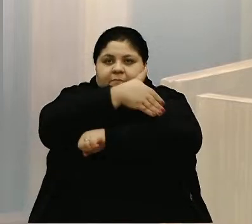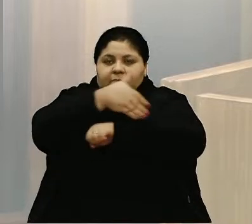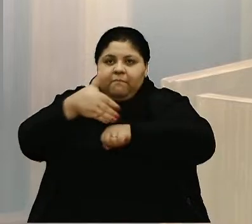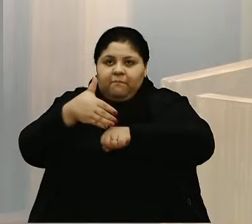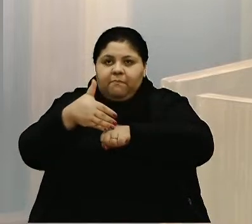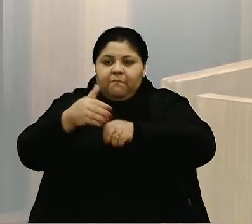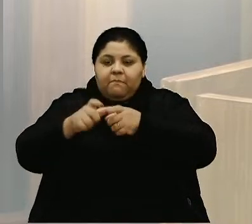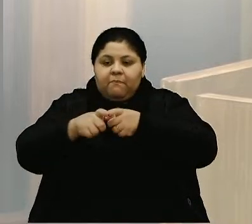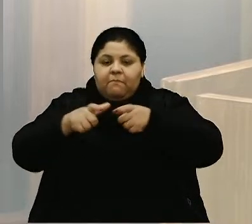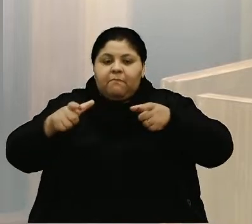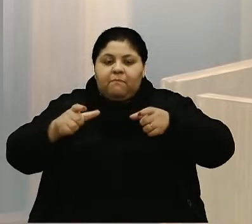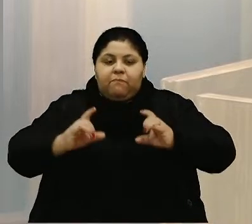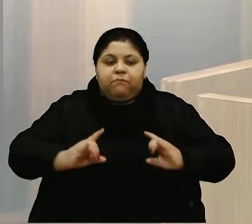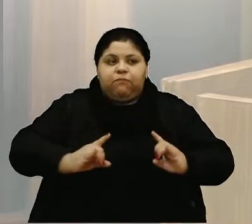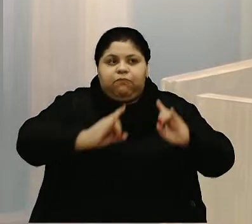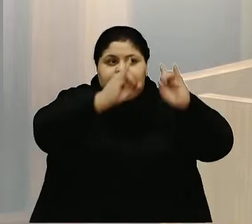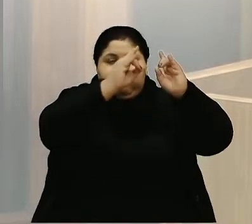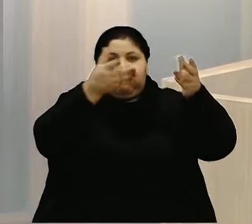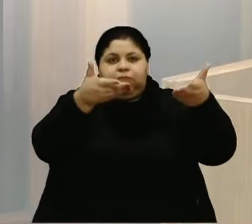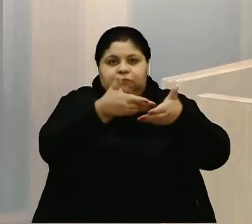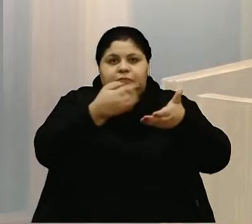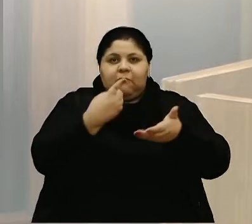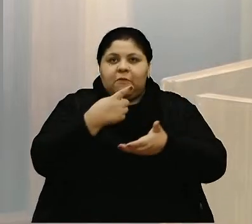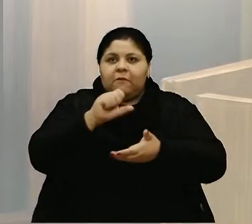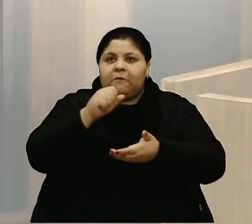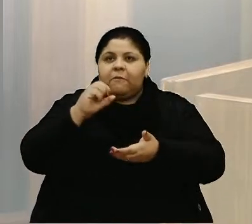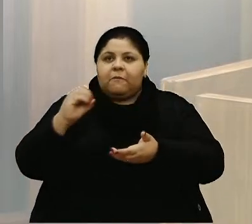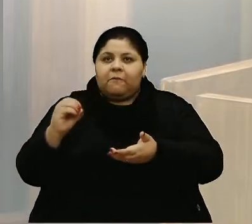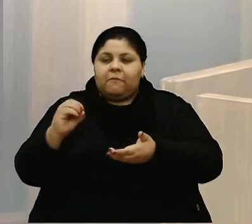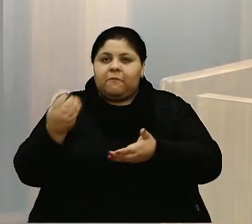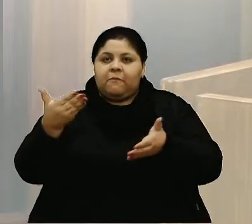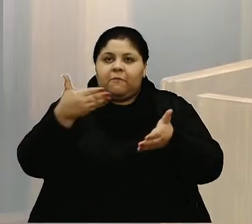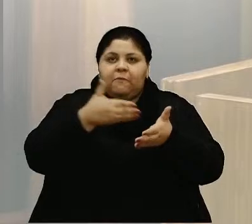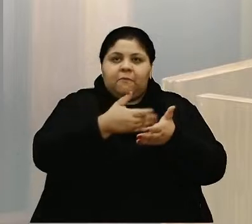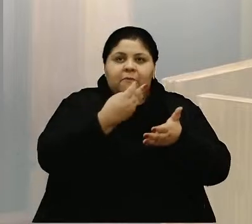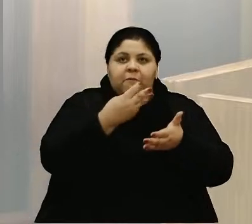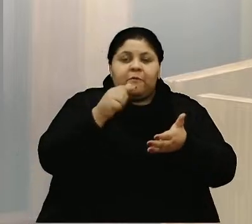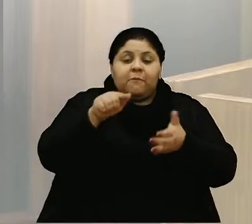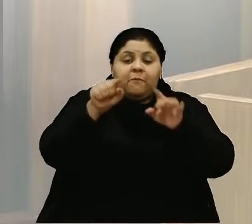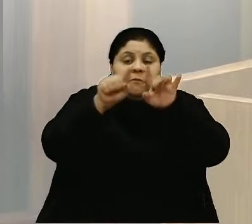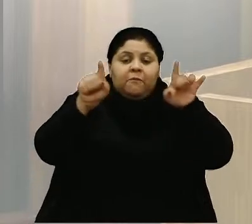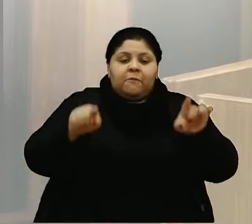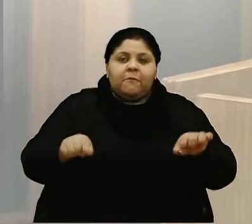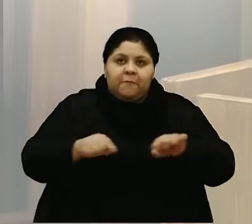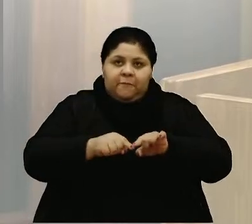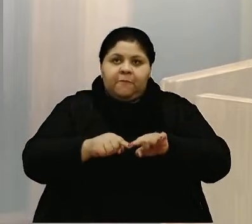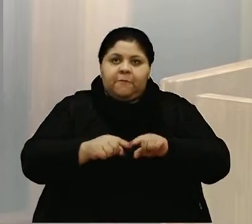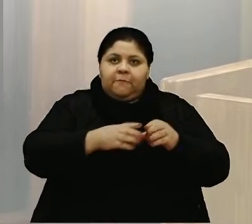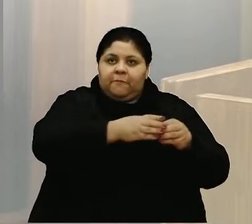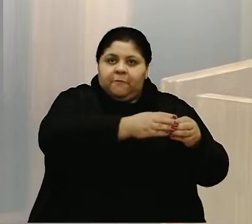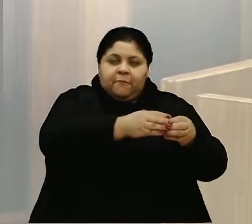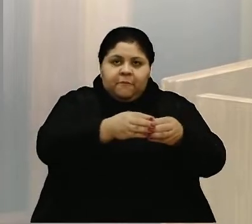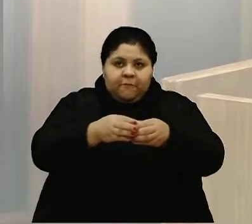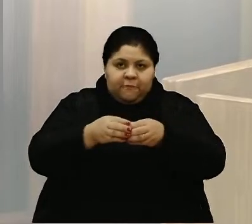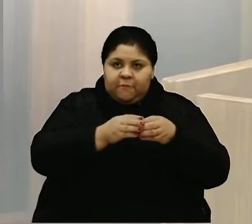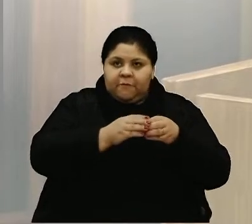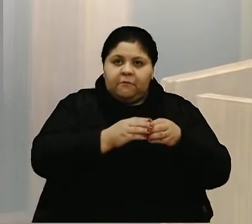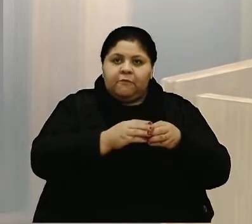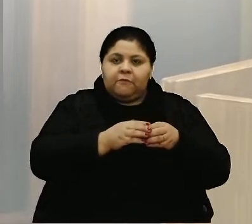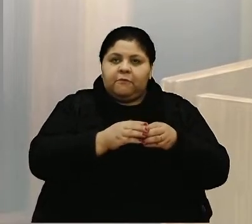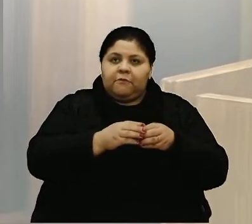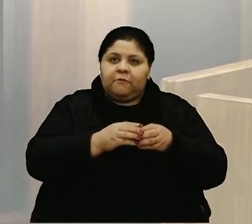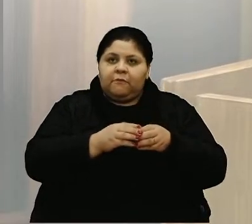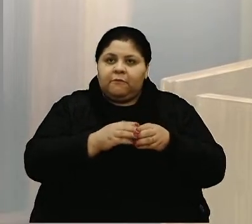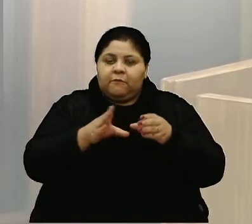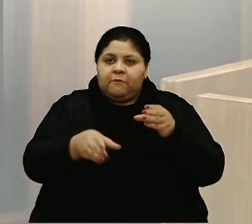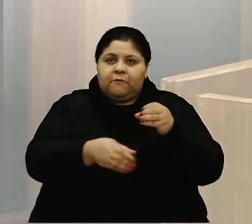ampliação do prédio dos atuais 1.800 metros para 3.400 metros quadrados. O grupo Vaillant é composto por